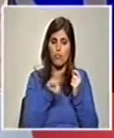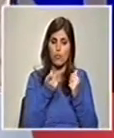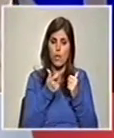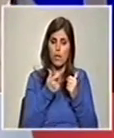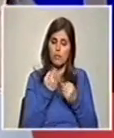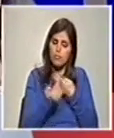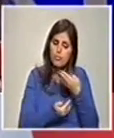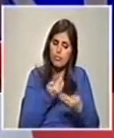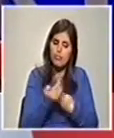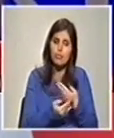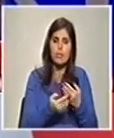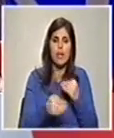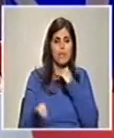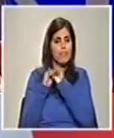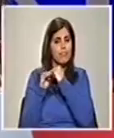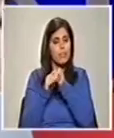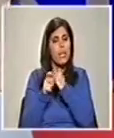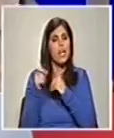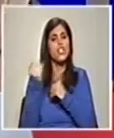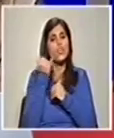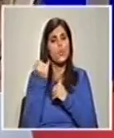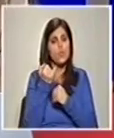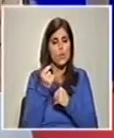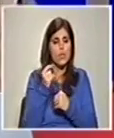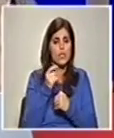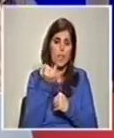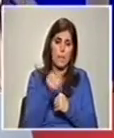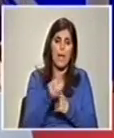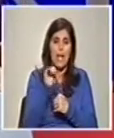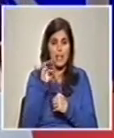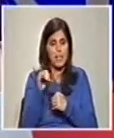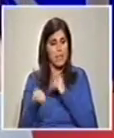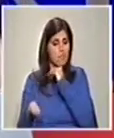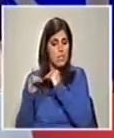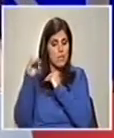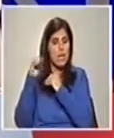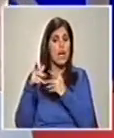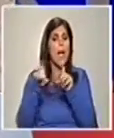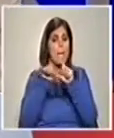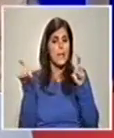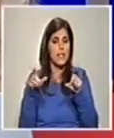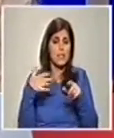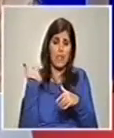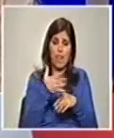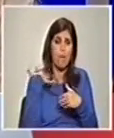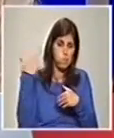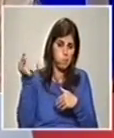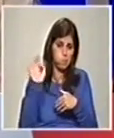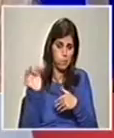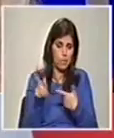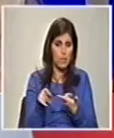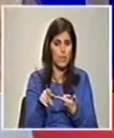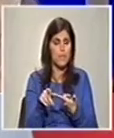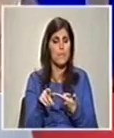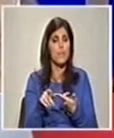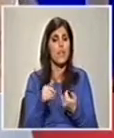chegar. Portanto, é equiparar as instituições sem fins lucrativos às empresas de forma gratuita. Depois, obviamente,